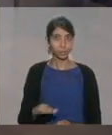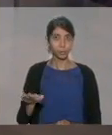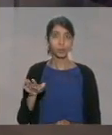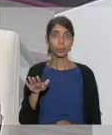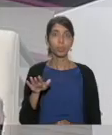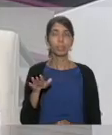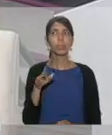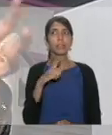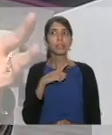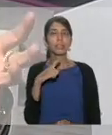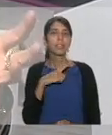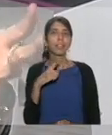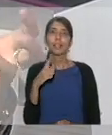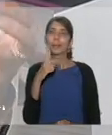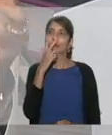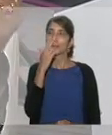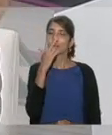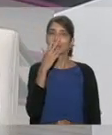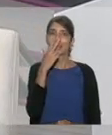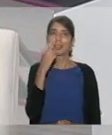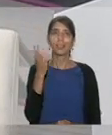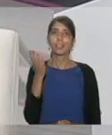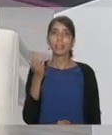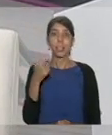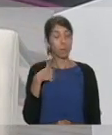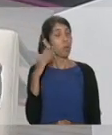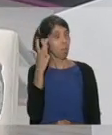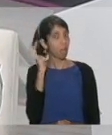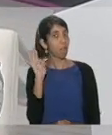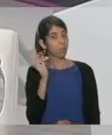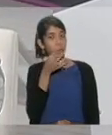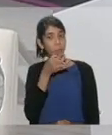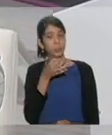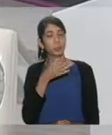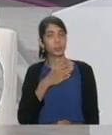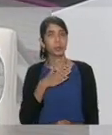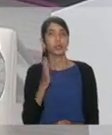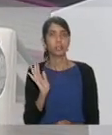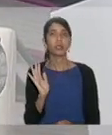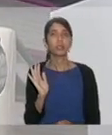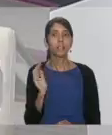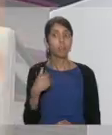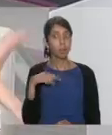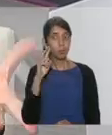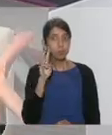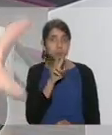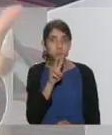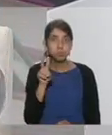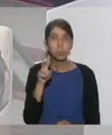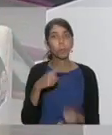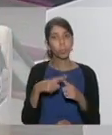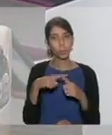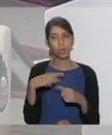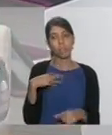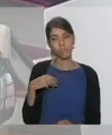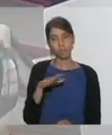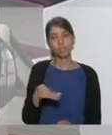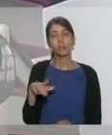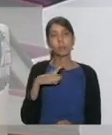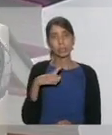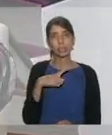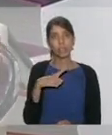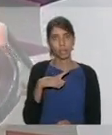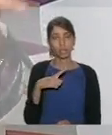criança existe essa questão, eu acho que eu acho, tá? Porque isso é observação, porque eu tenho um filho, porque eu escrevo